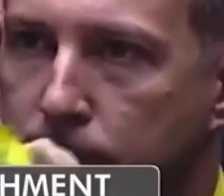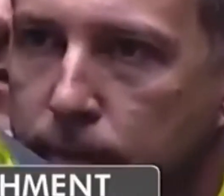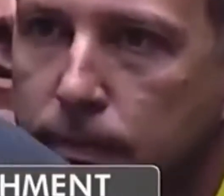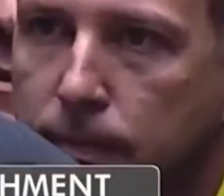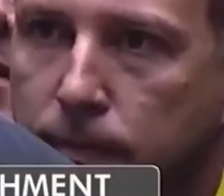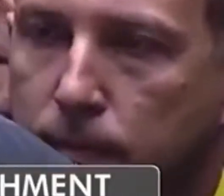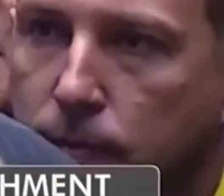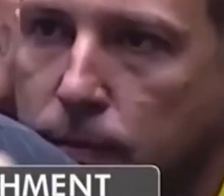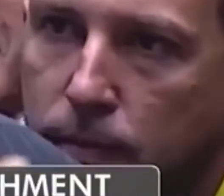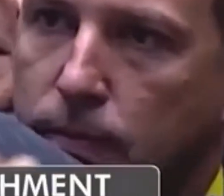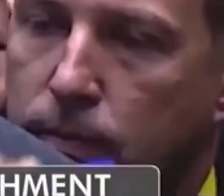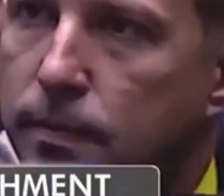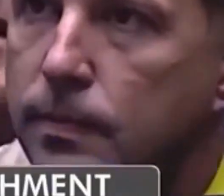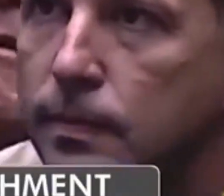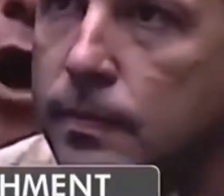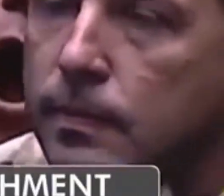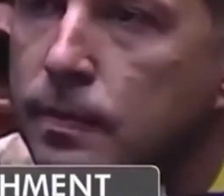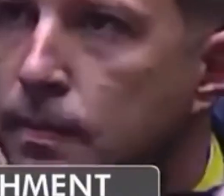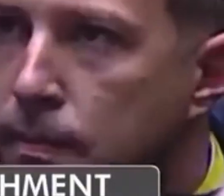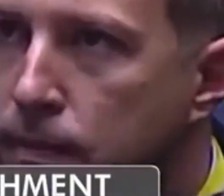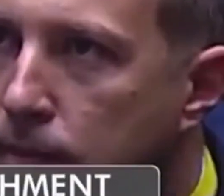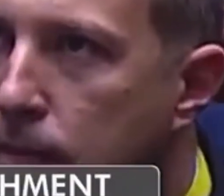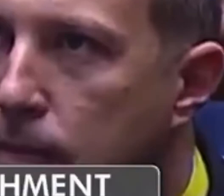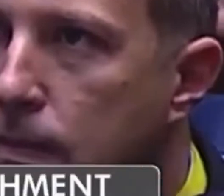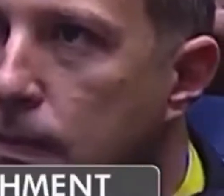esperança de milhões de brasileiros!